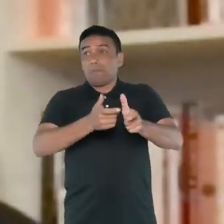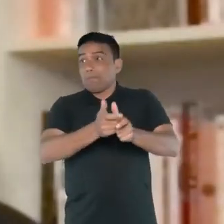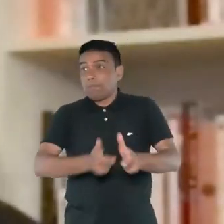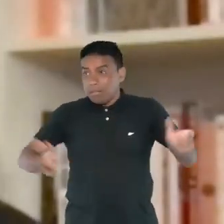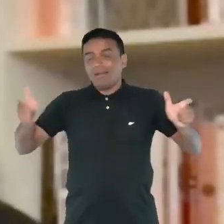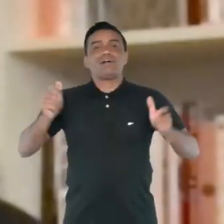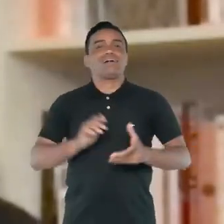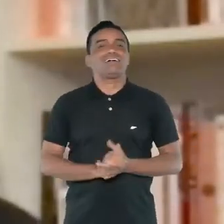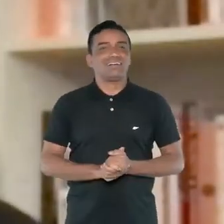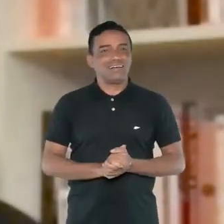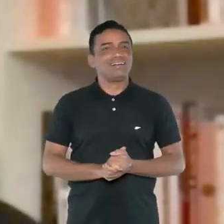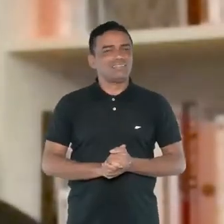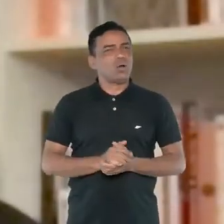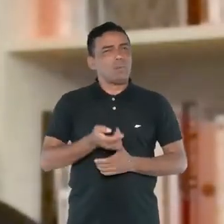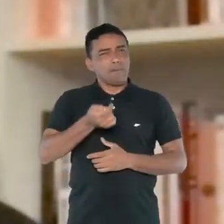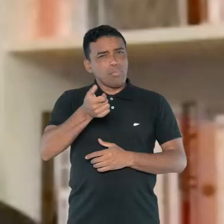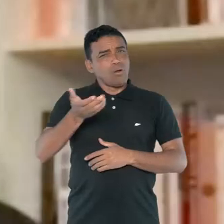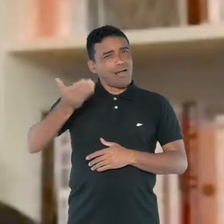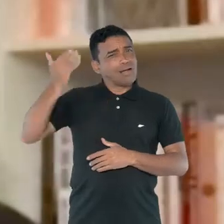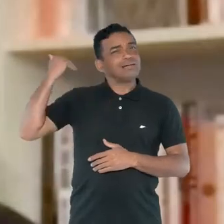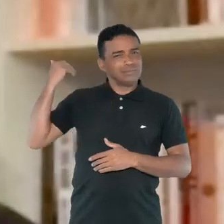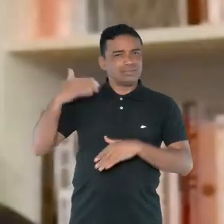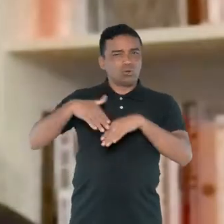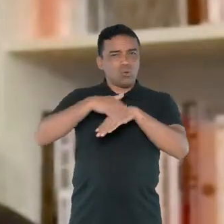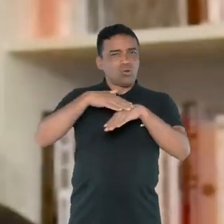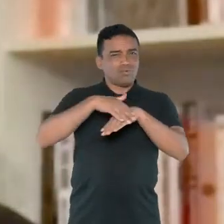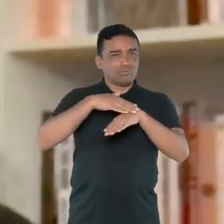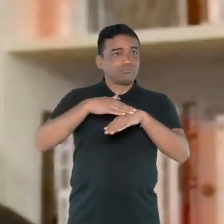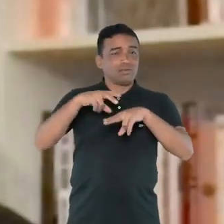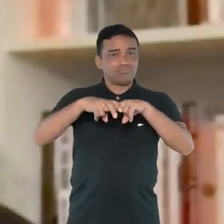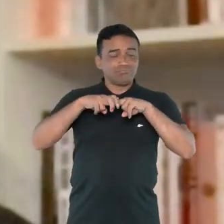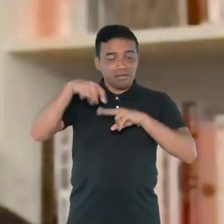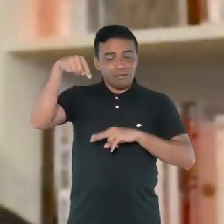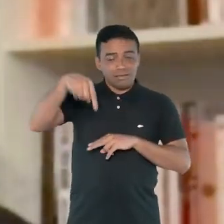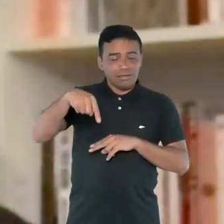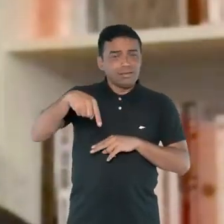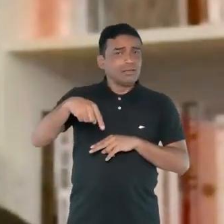falar há pouco, aquilo que está em causa aqui